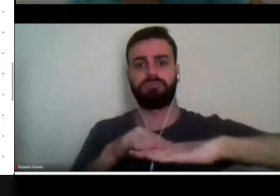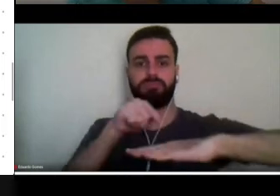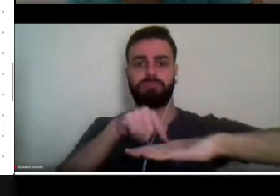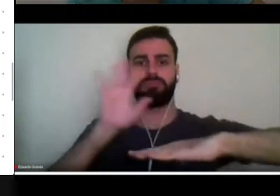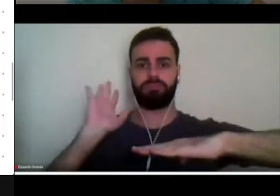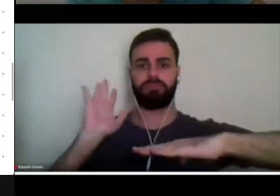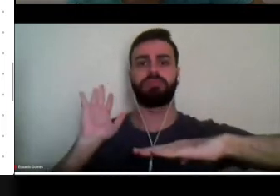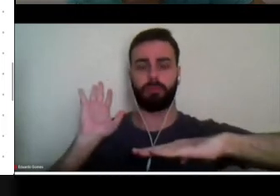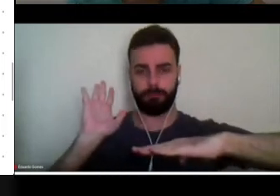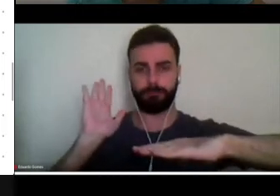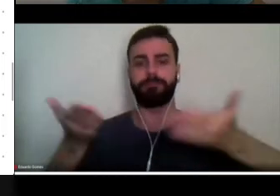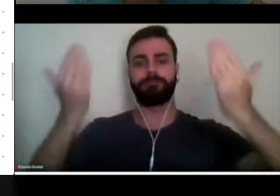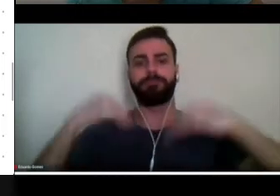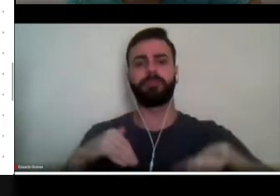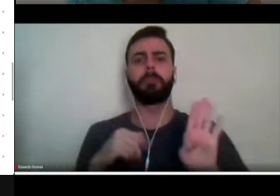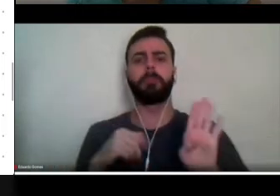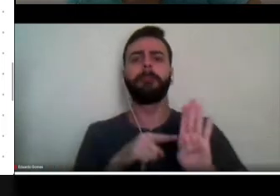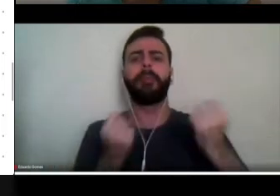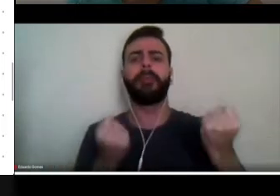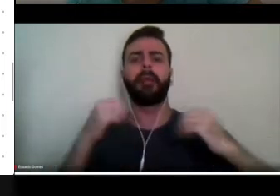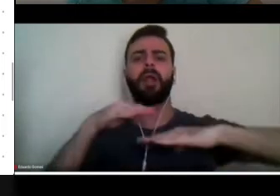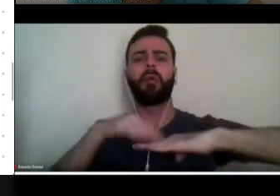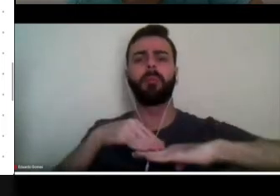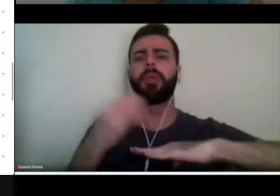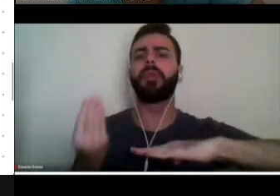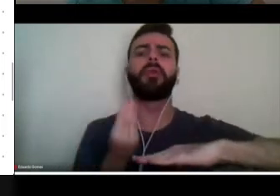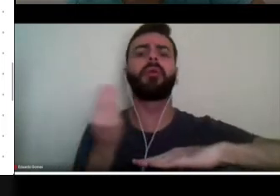mentira. XA não é igual a 0. Falei bobagem.